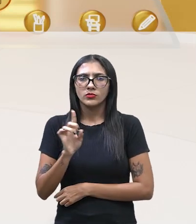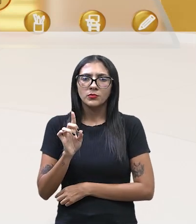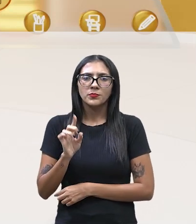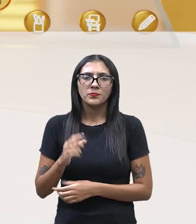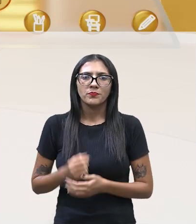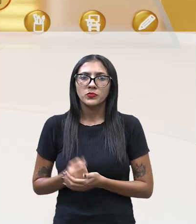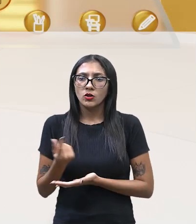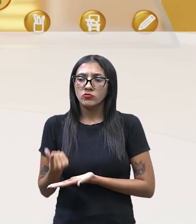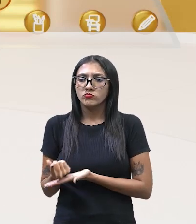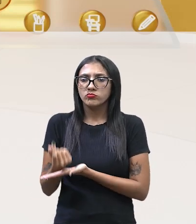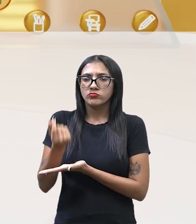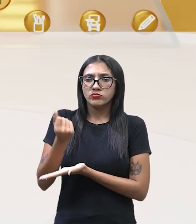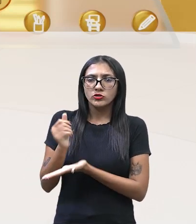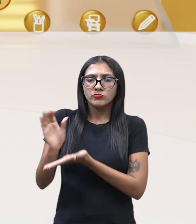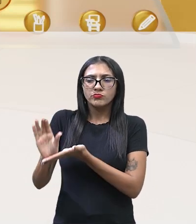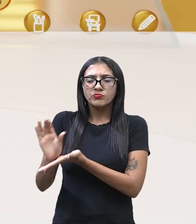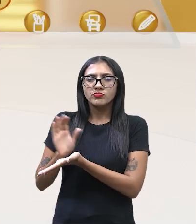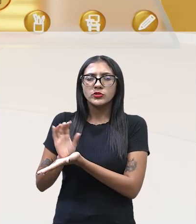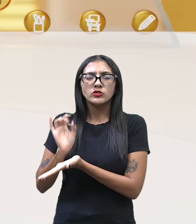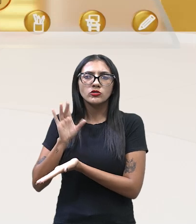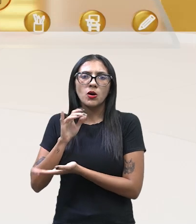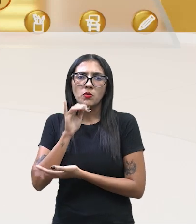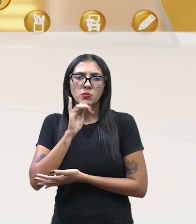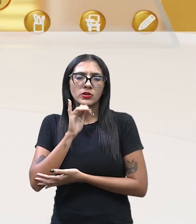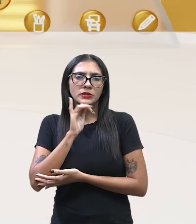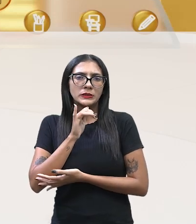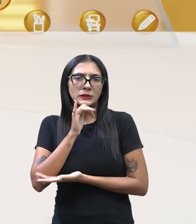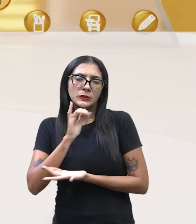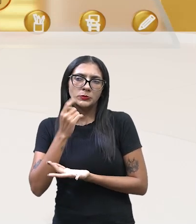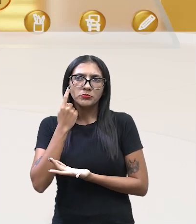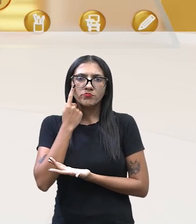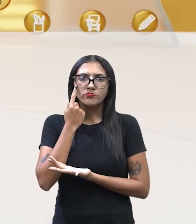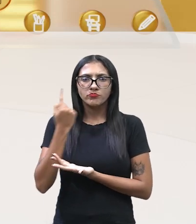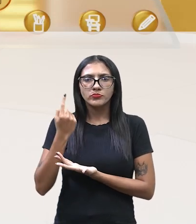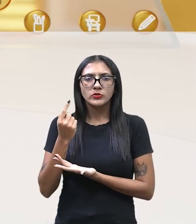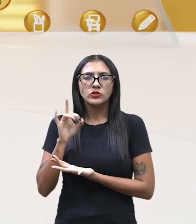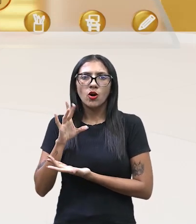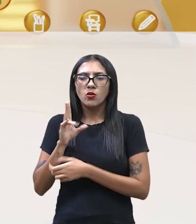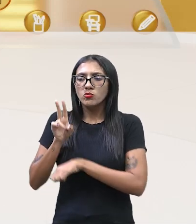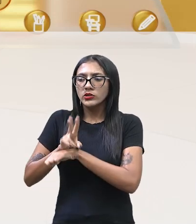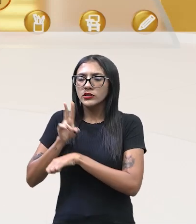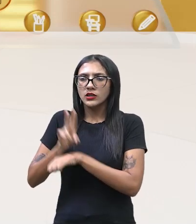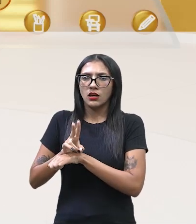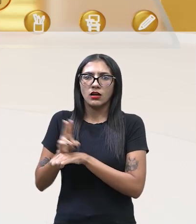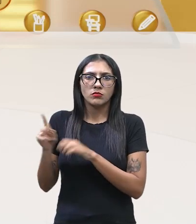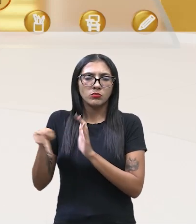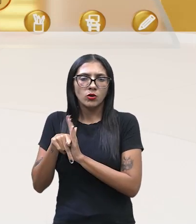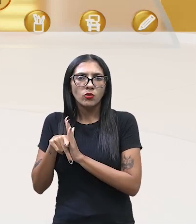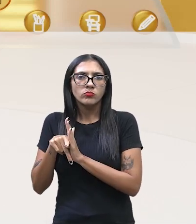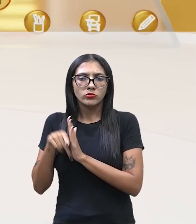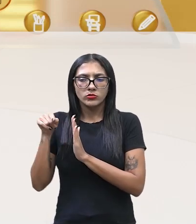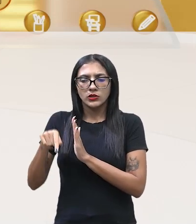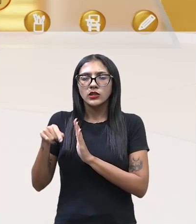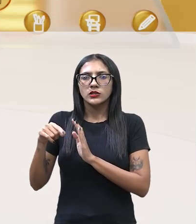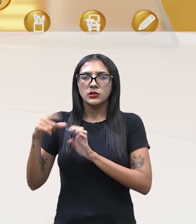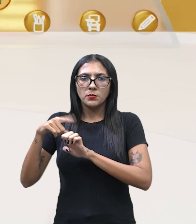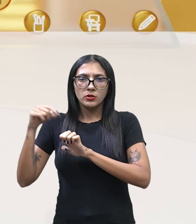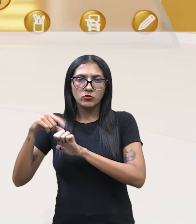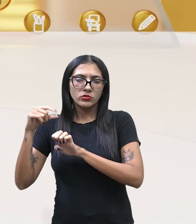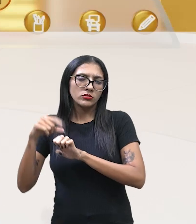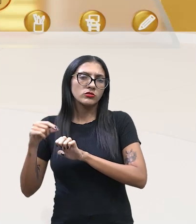retorno financeiro é mais para a questão assim, de manter o próprio negócio também, obviamente, de trazer um